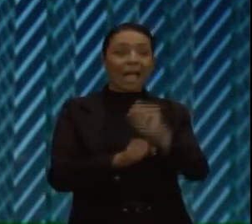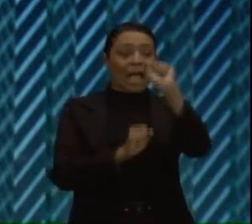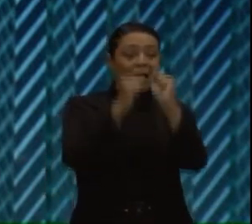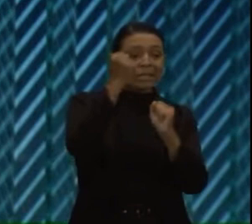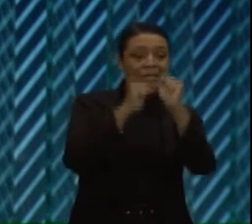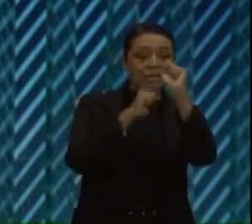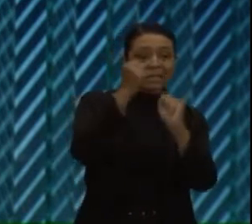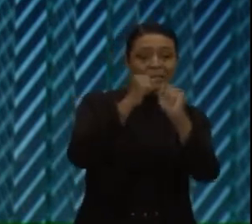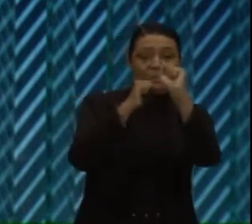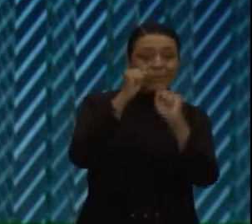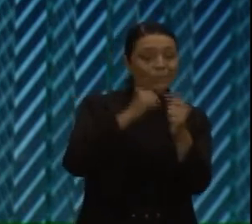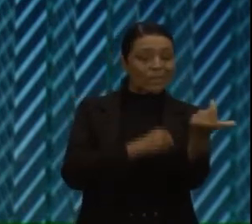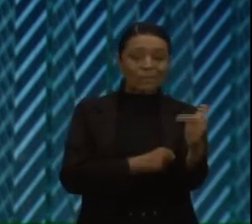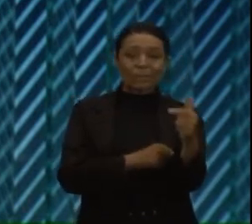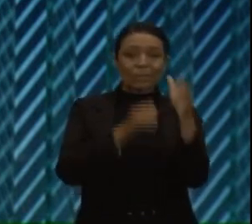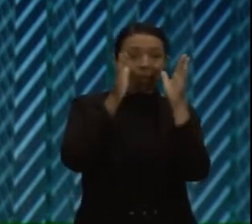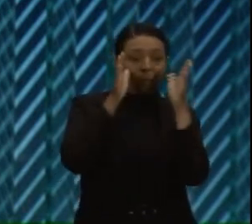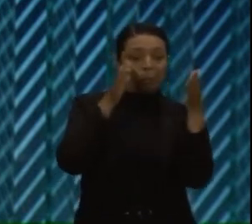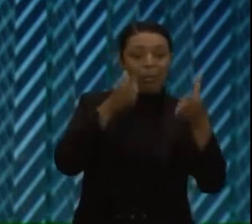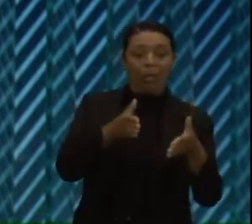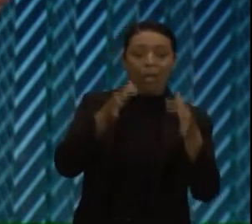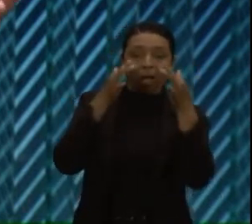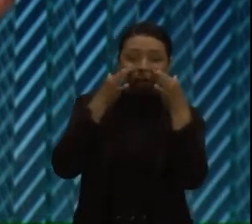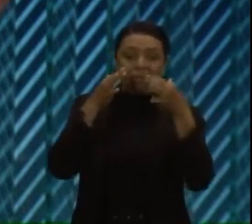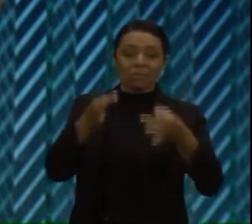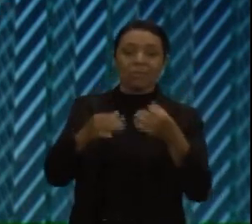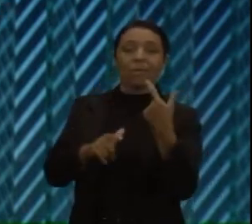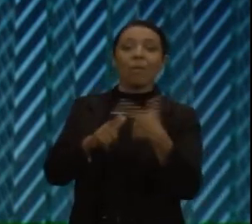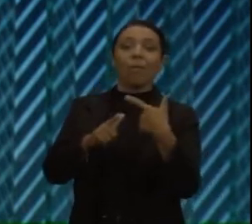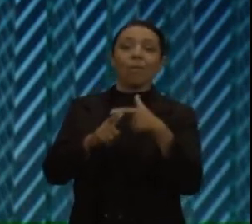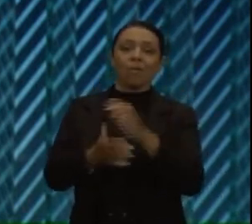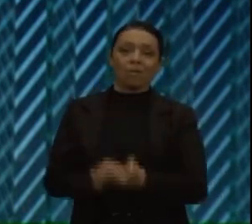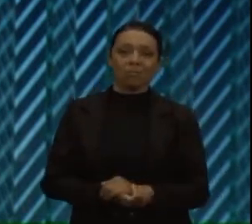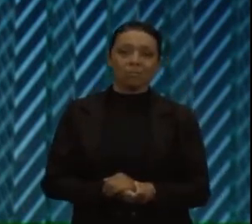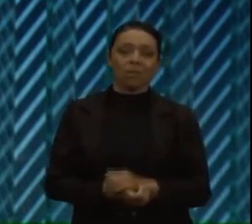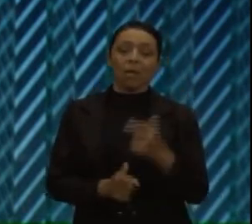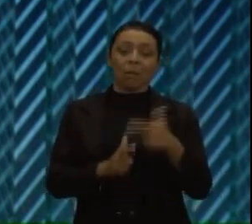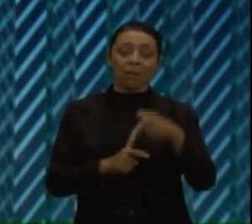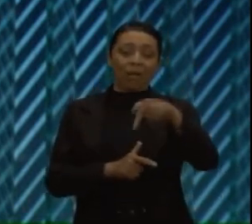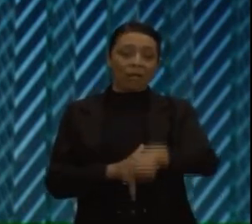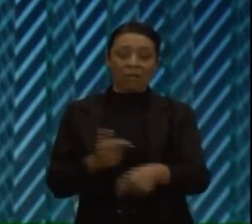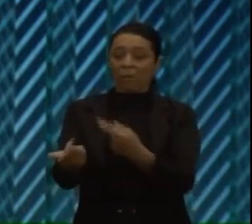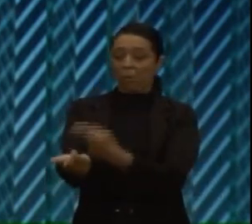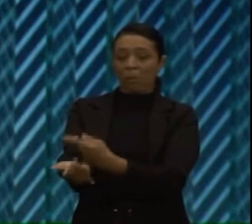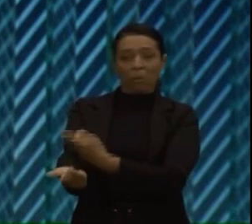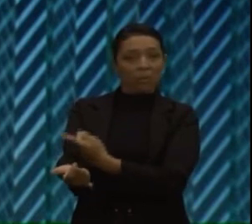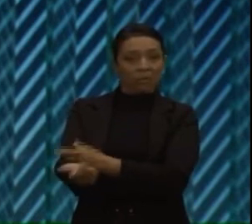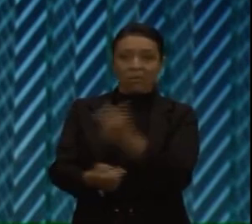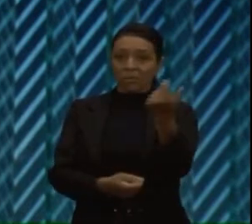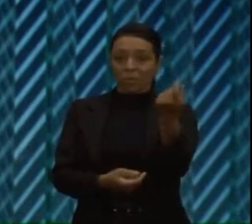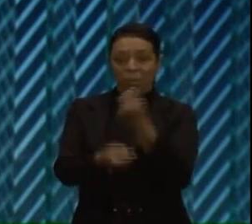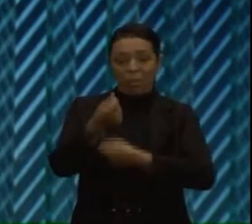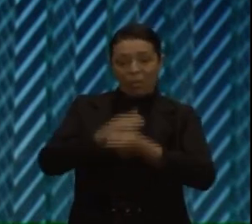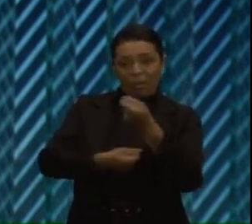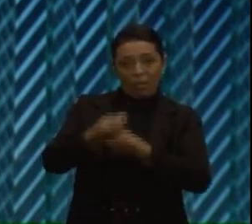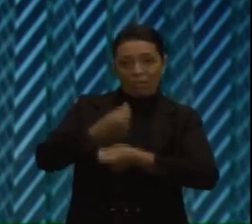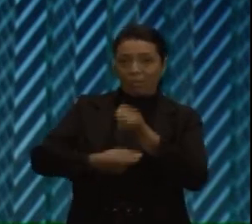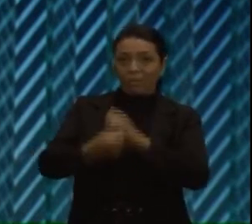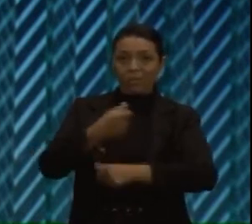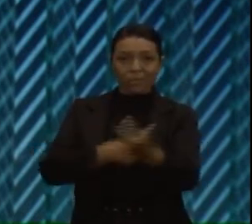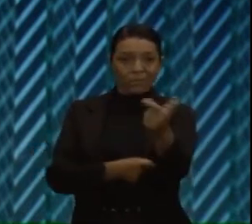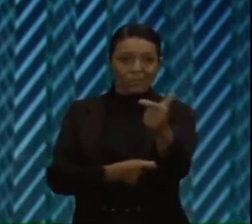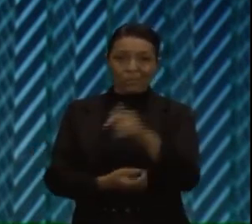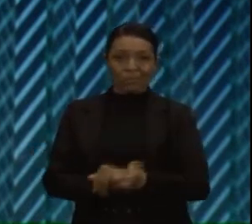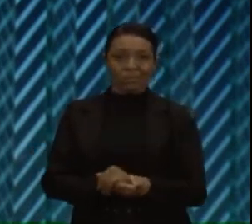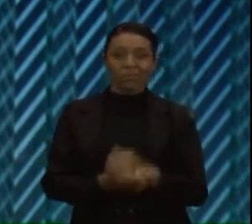de qualidade por uma razão muito simples porque não há projeto industrial para Campina Grande porque não há projeto econômico para Campina Grande essa